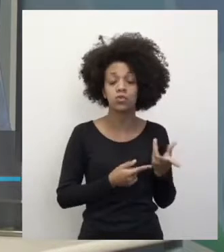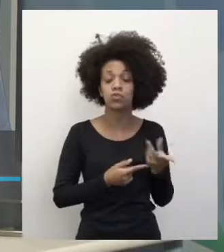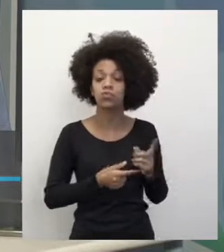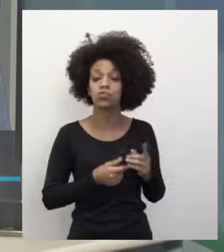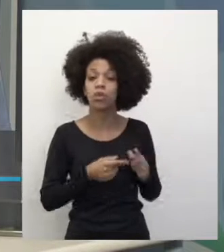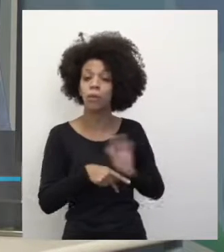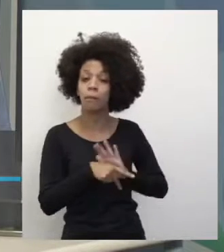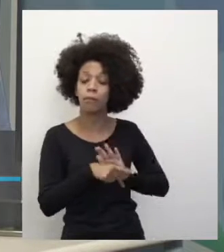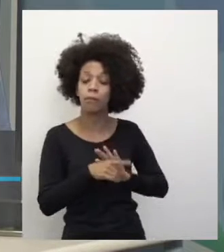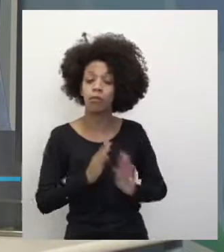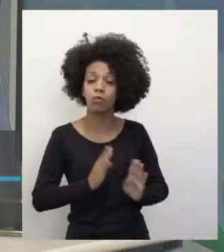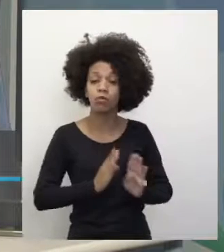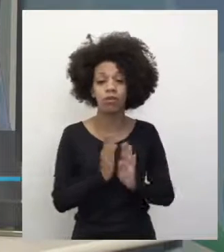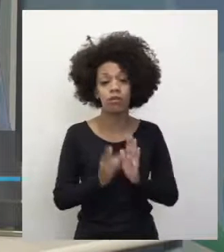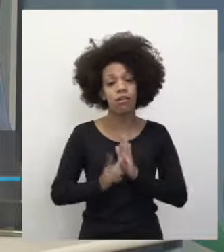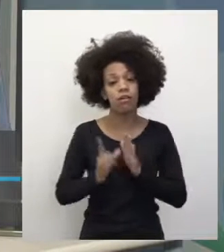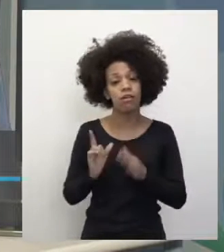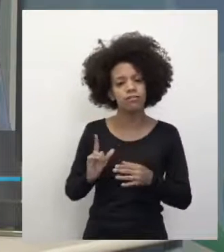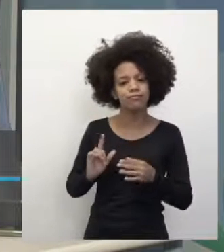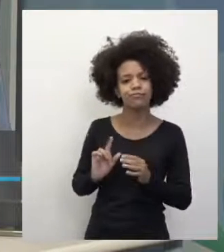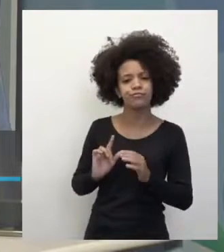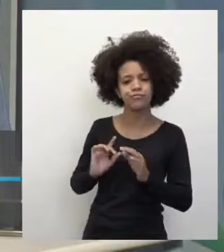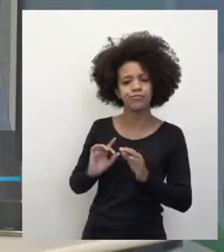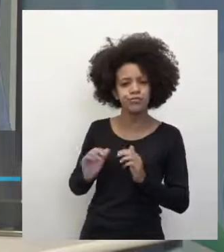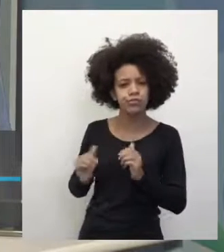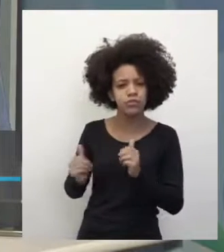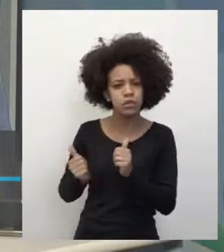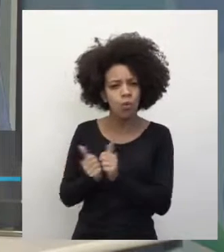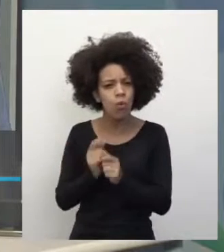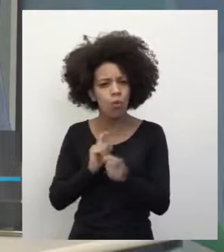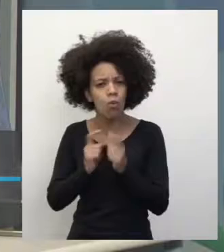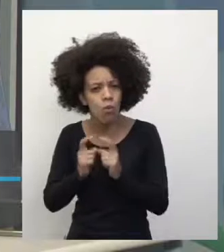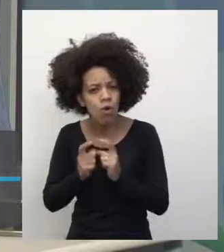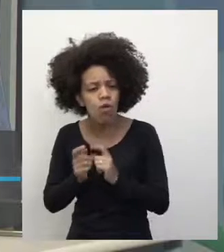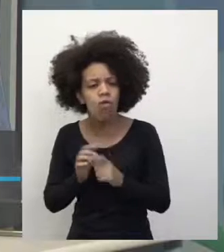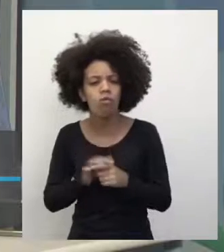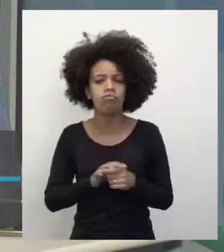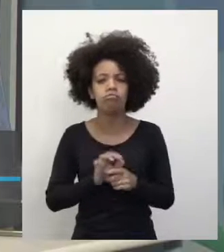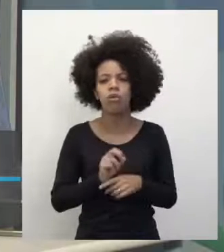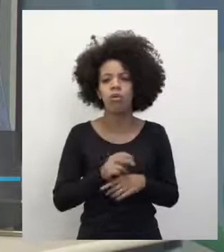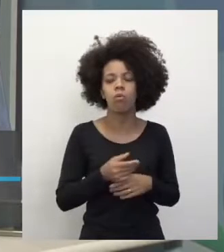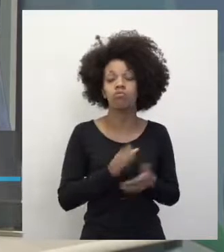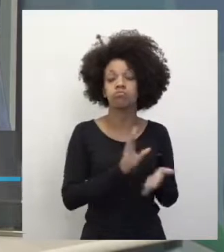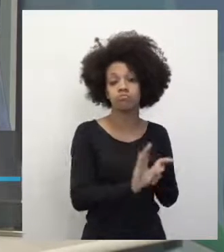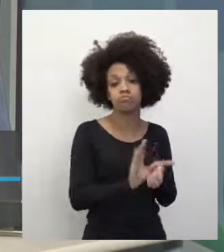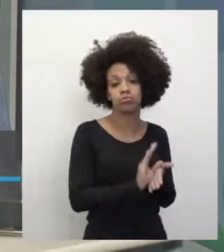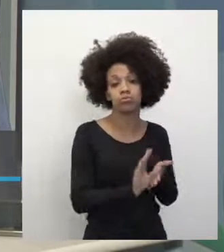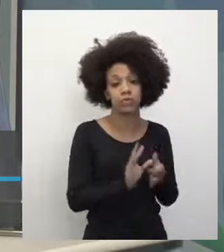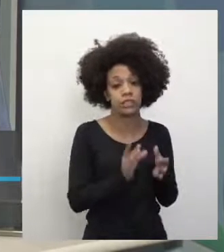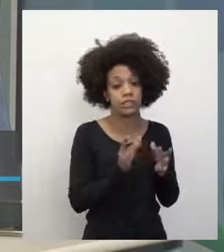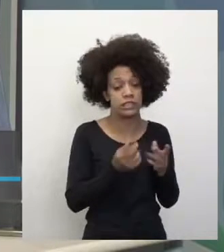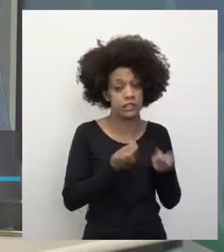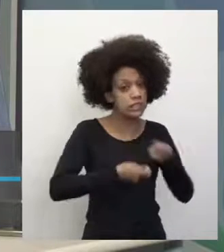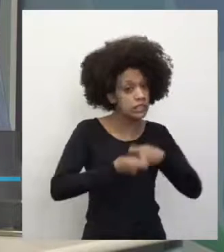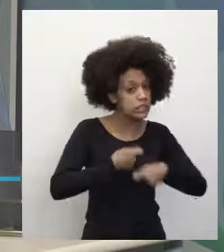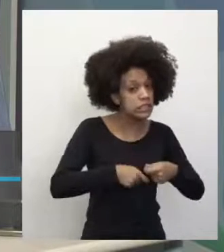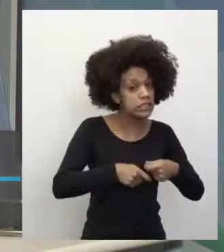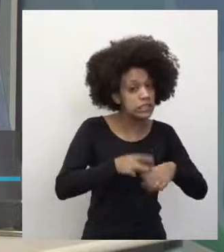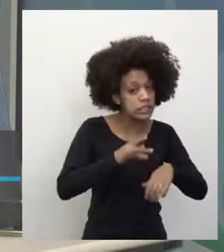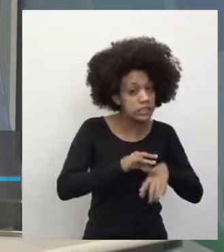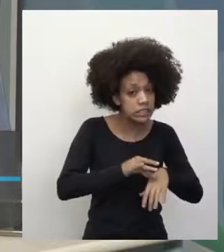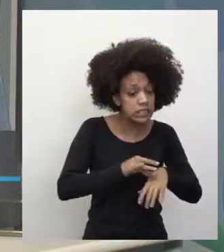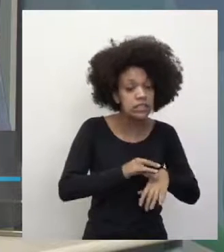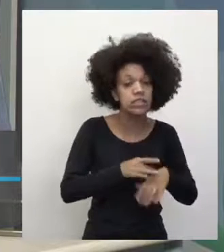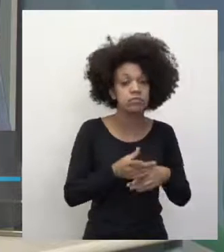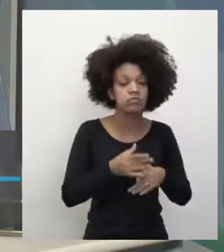encontraram? Antes até de se reunirem nesses coletivos, ou antes mesmo de se ter esse mercado, mais mercado mesmo de arte, né? Tipo feira de